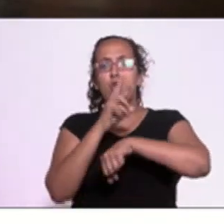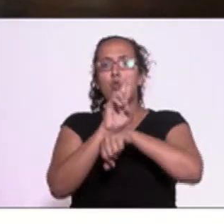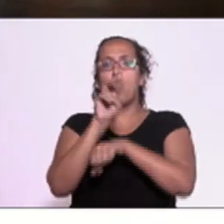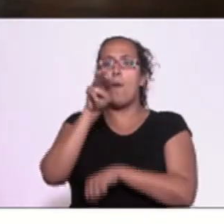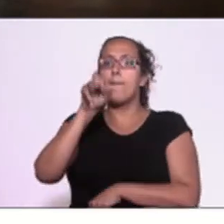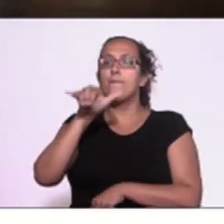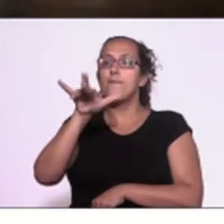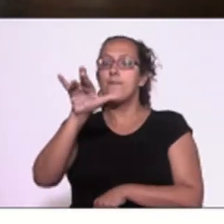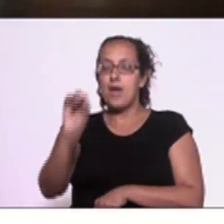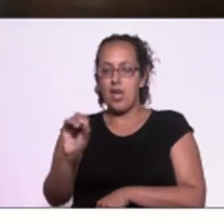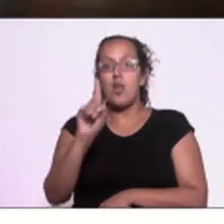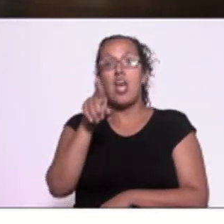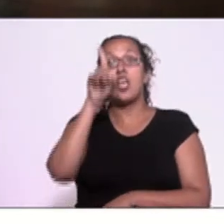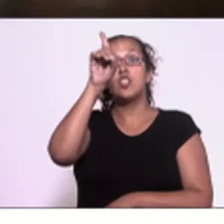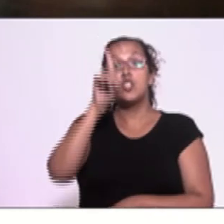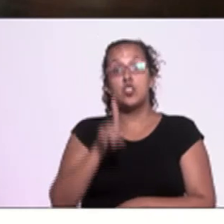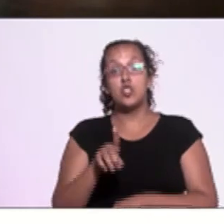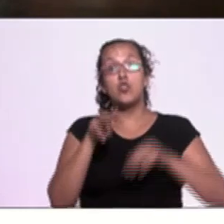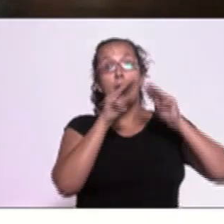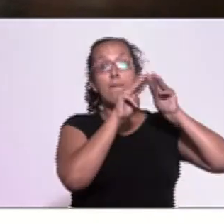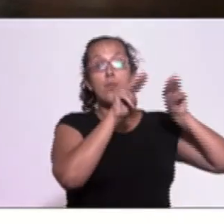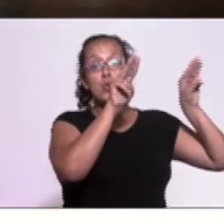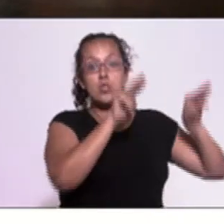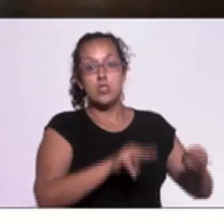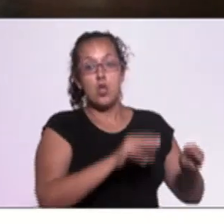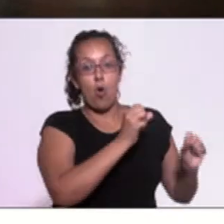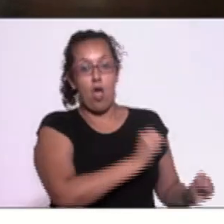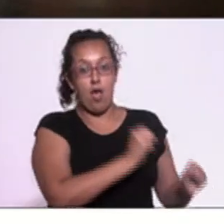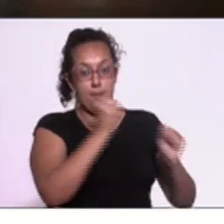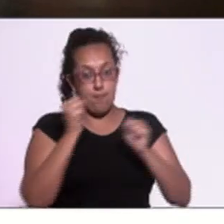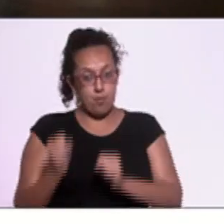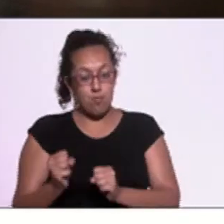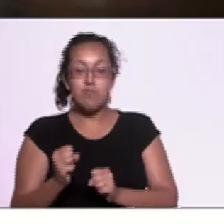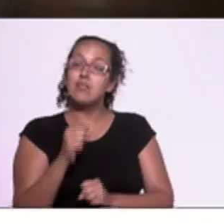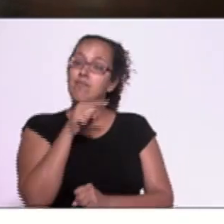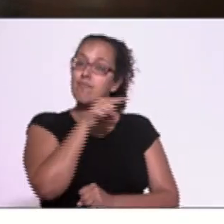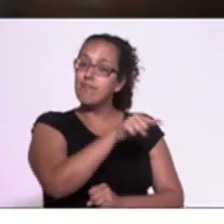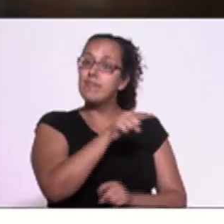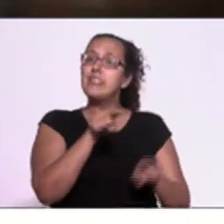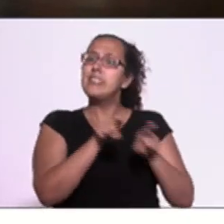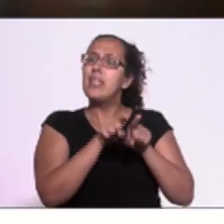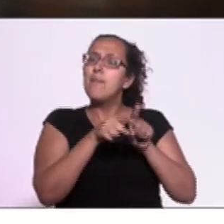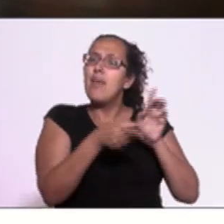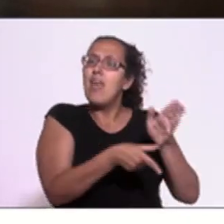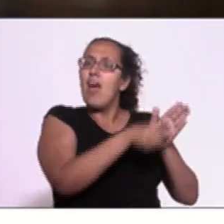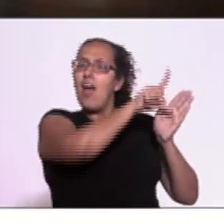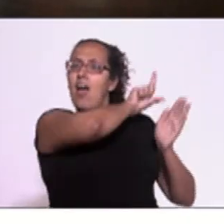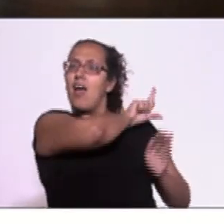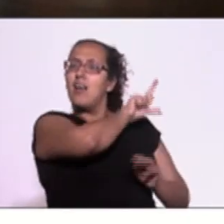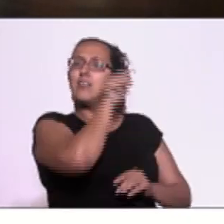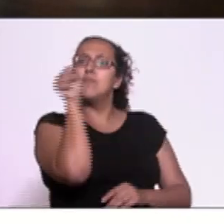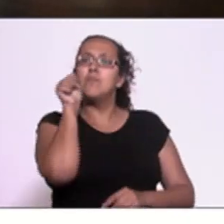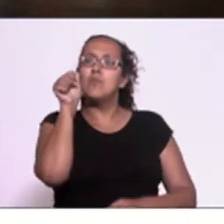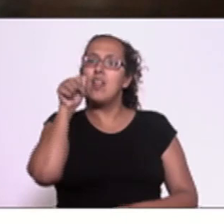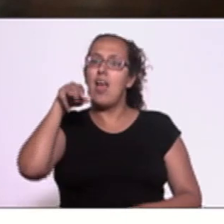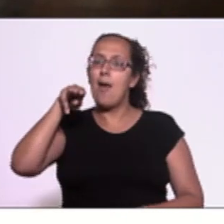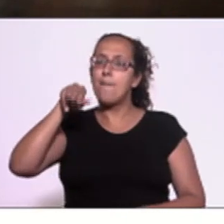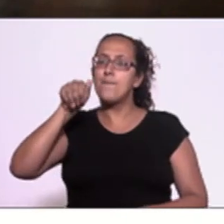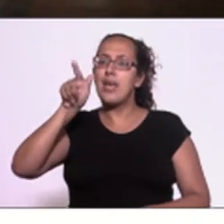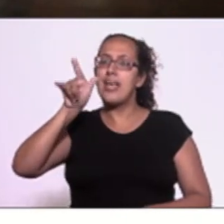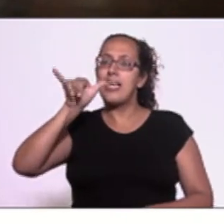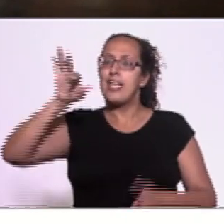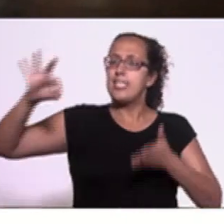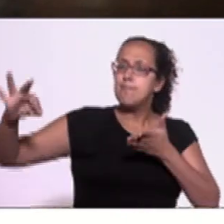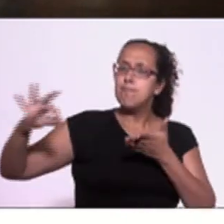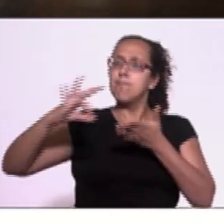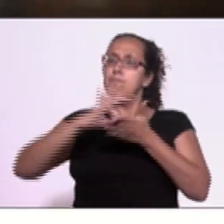Chagas, diretor do Museu da República, e a sua antecessora, senhora Magali Cabral, que foi quem